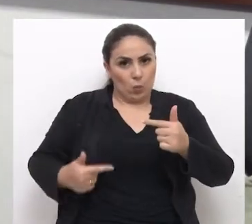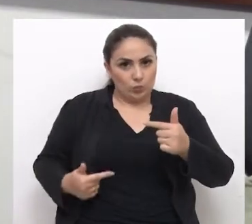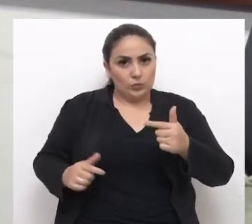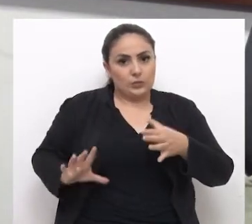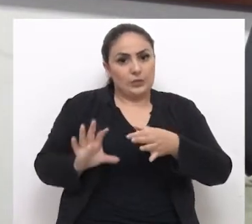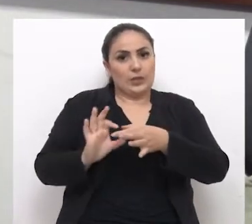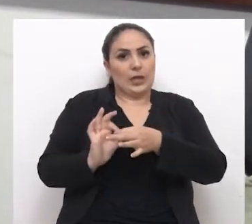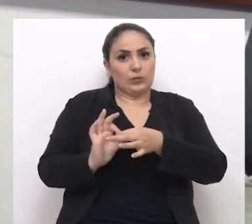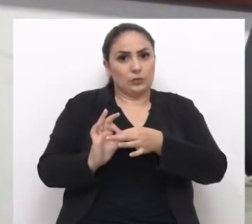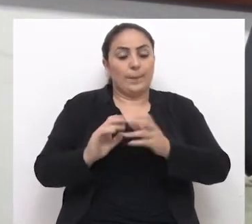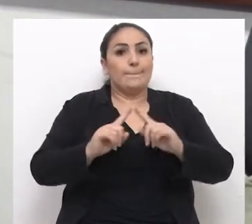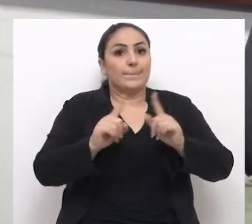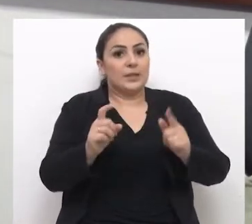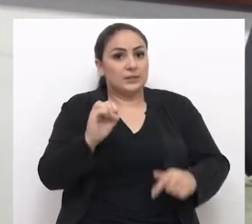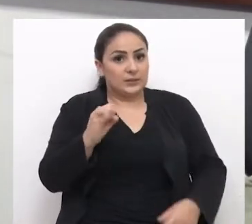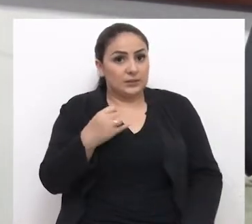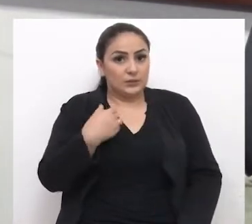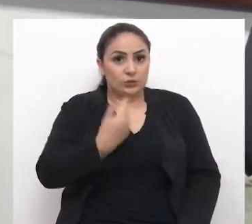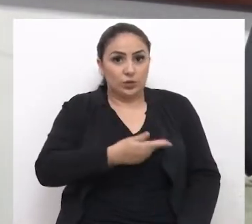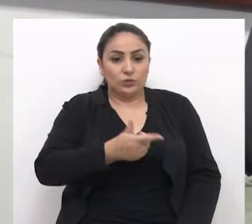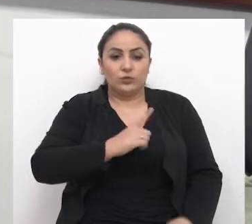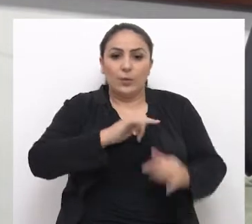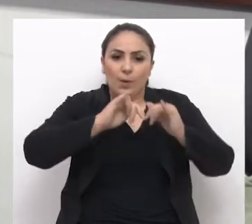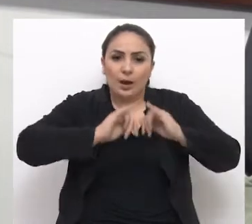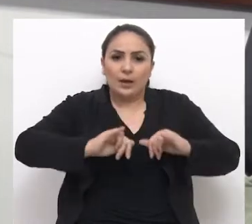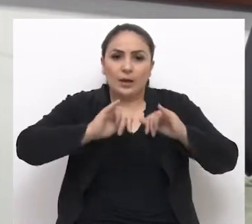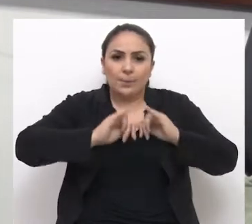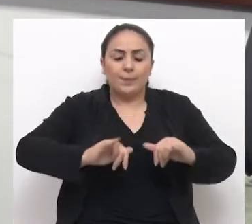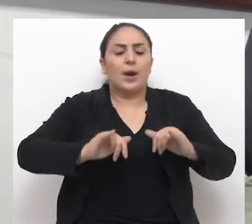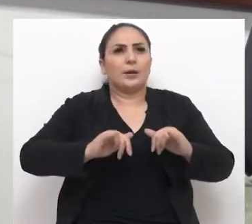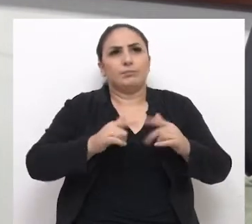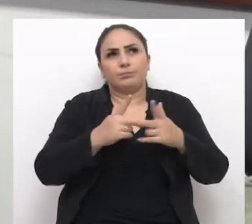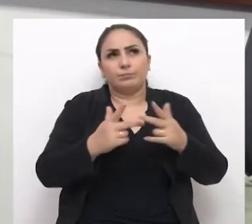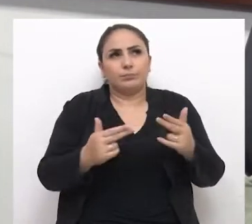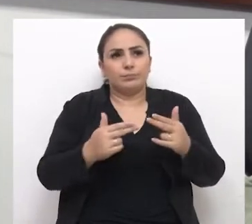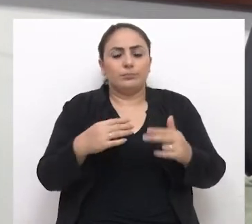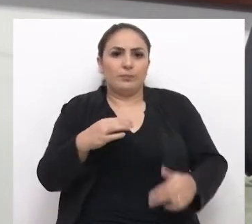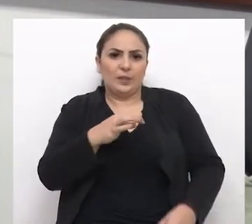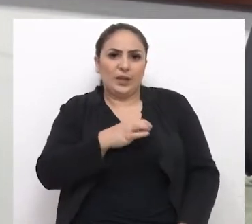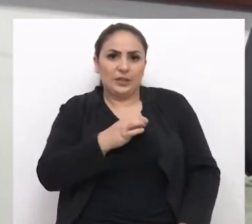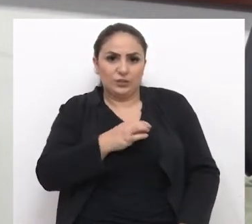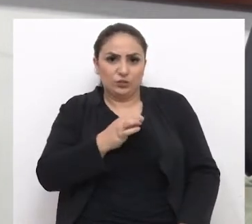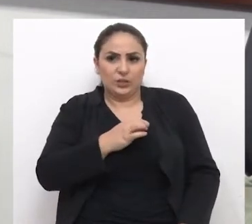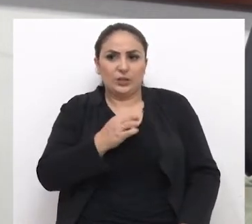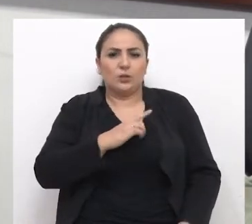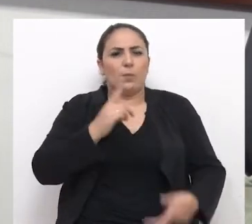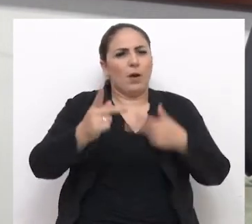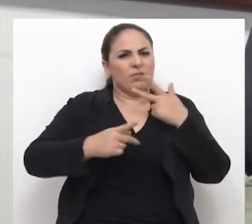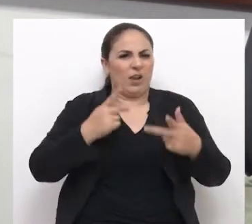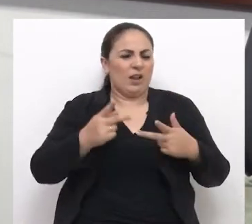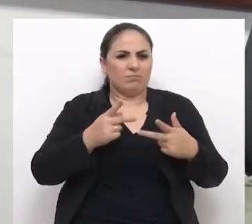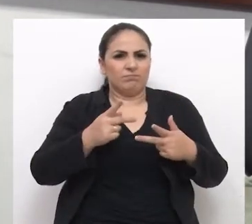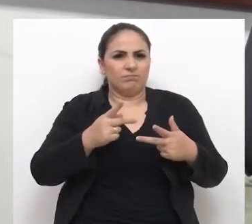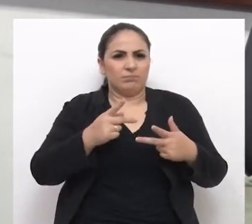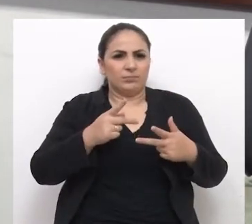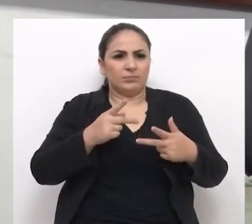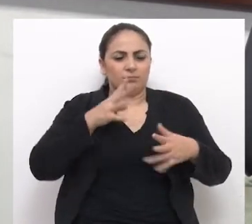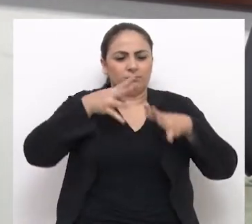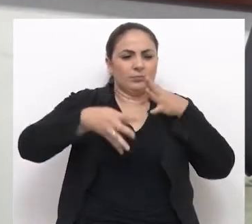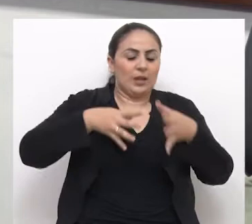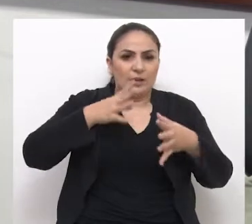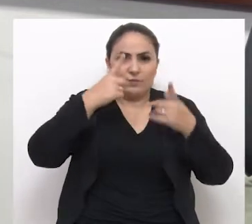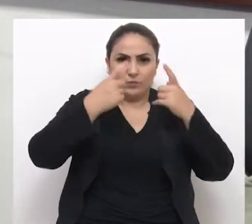seus correligionários. Se nós tivermos uma campanha de um determinado candidato com um discurso